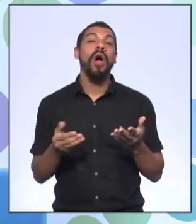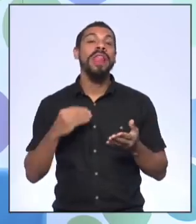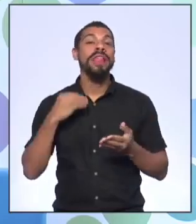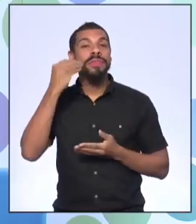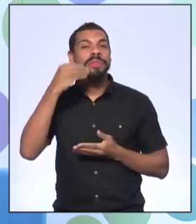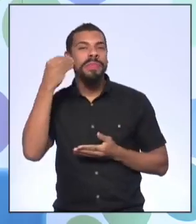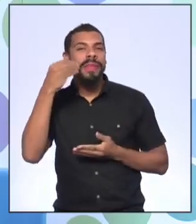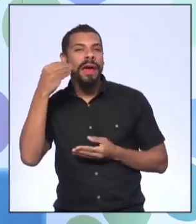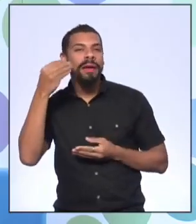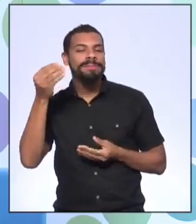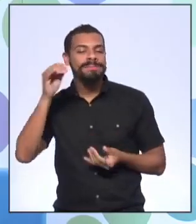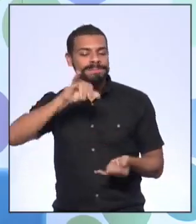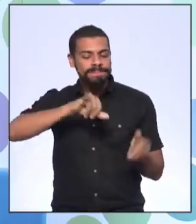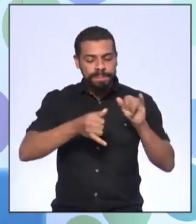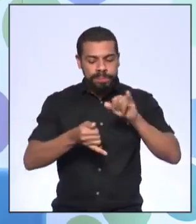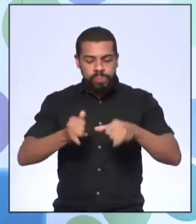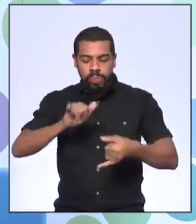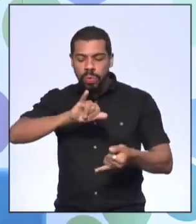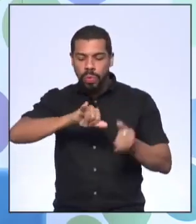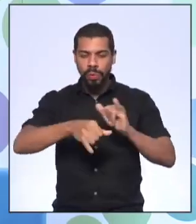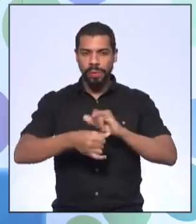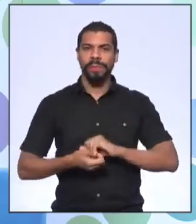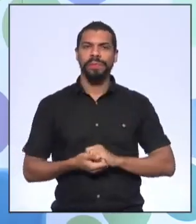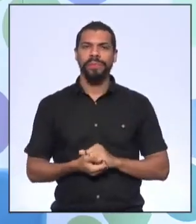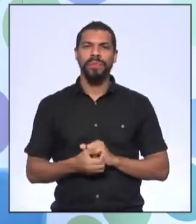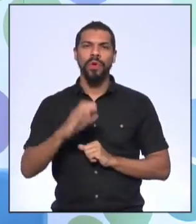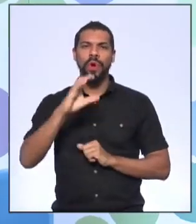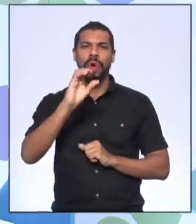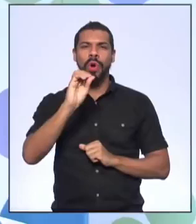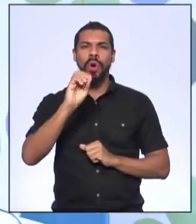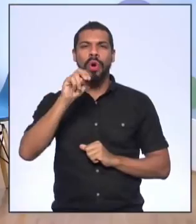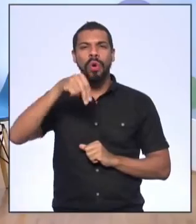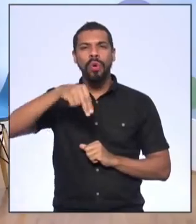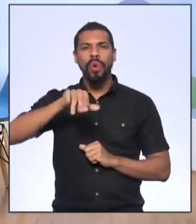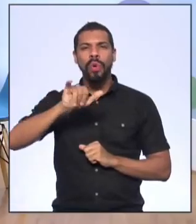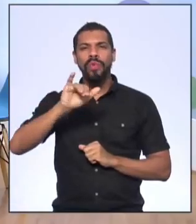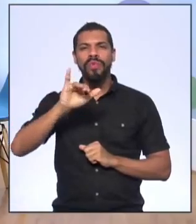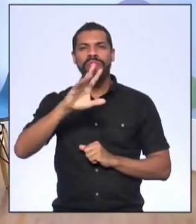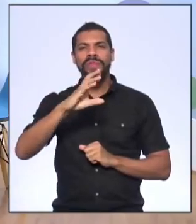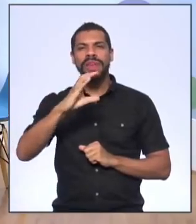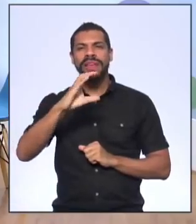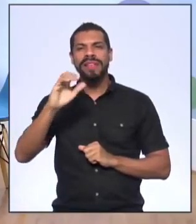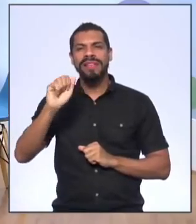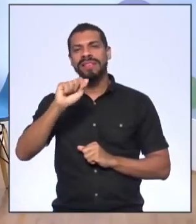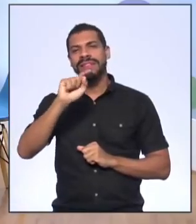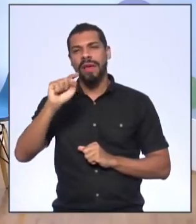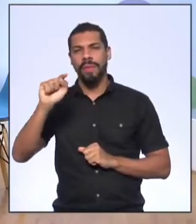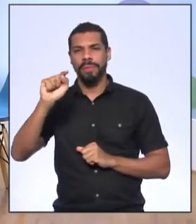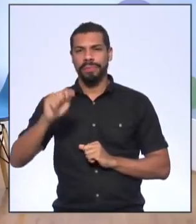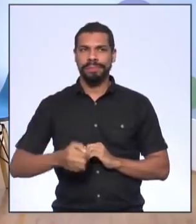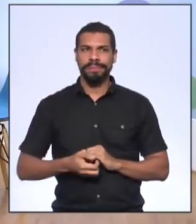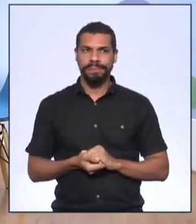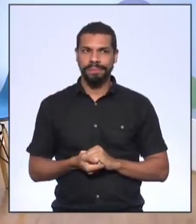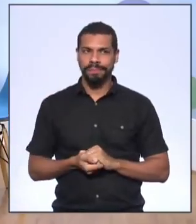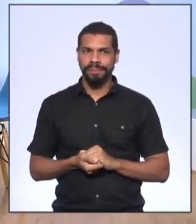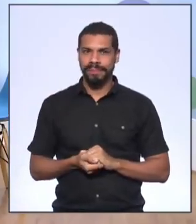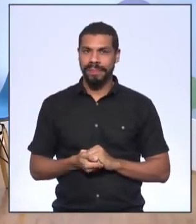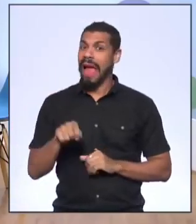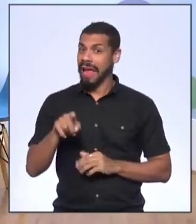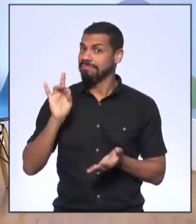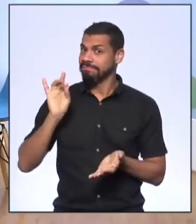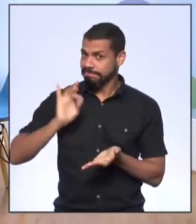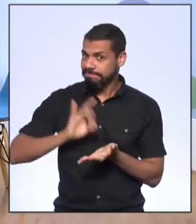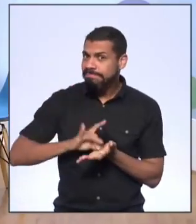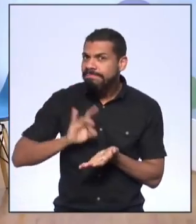convecção. Vamos ver a convecção agora. Aqui tudo é real, pessoal. Aqui, nada é enganação, não tem jogo de câmera não,